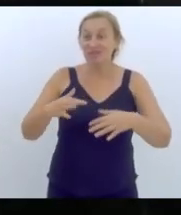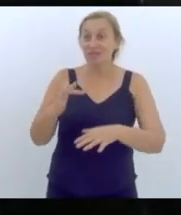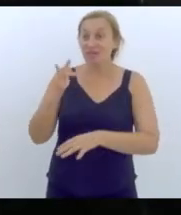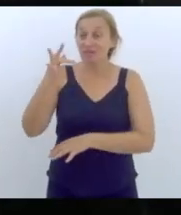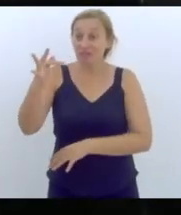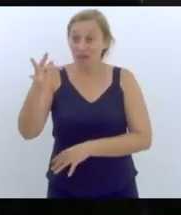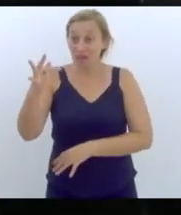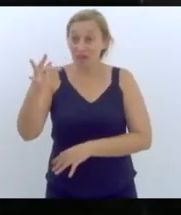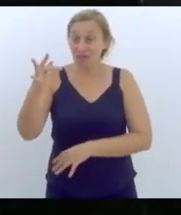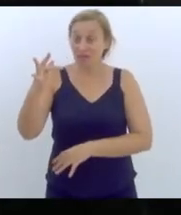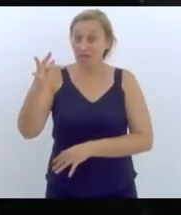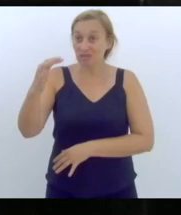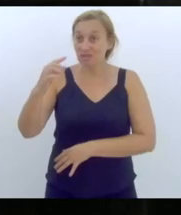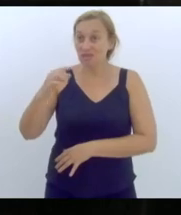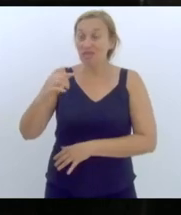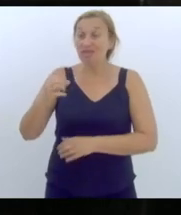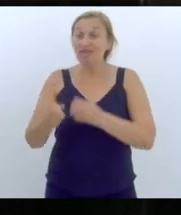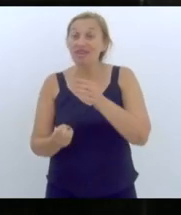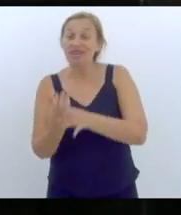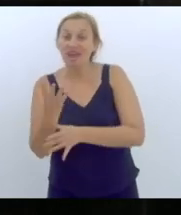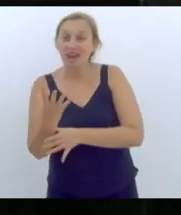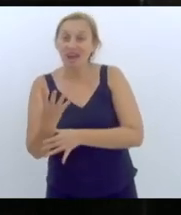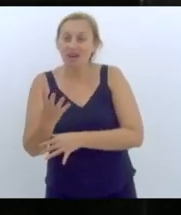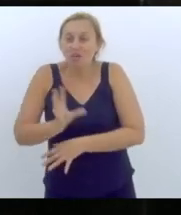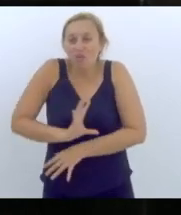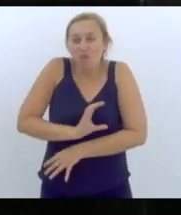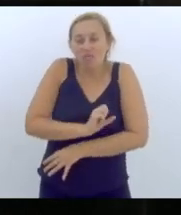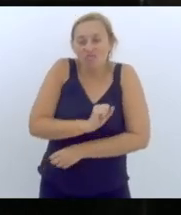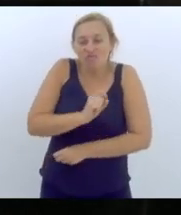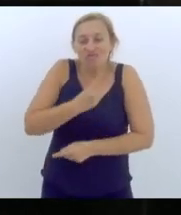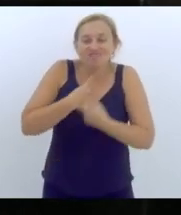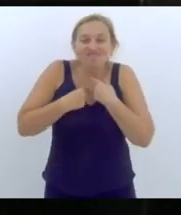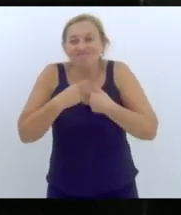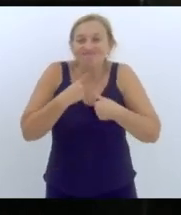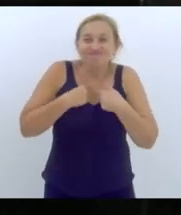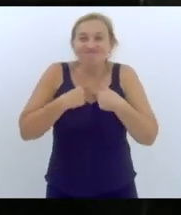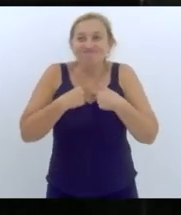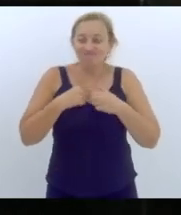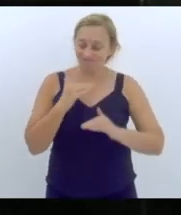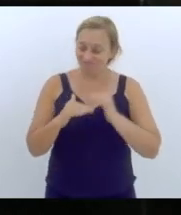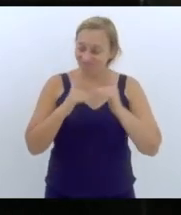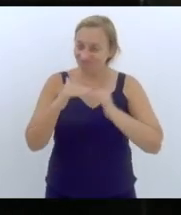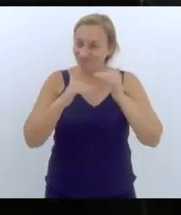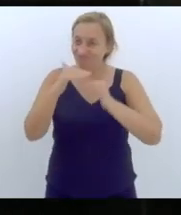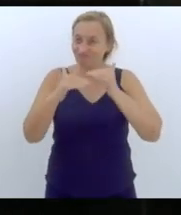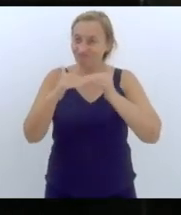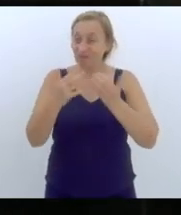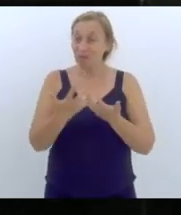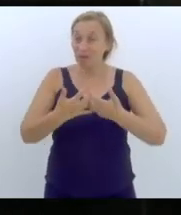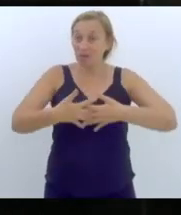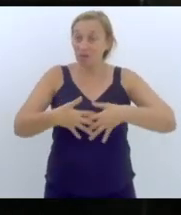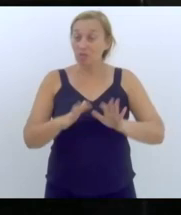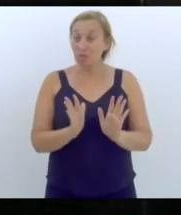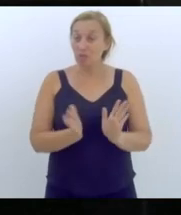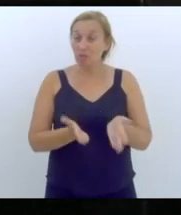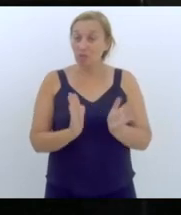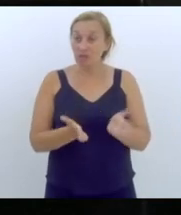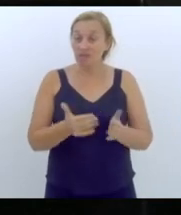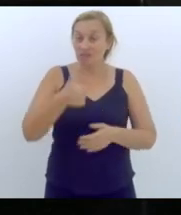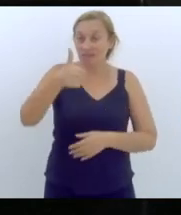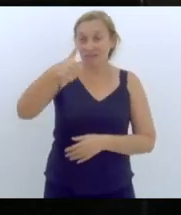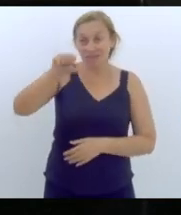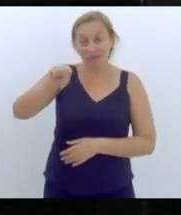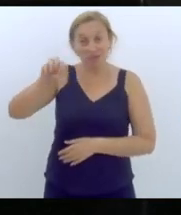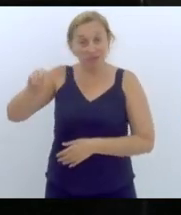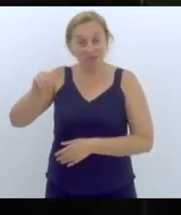alto, construir, com amor e com vontade, progredir. Petrópolis hoje completa